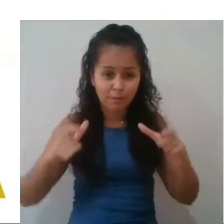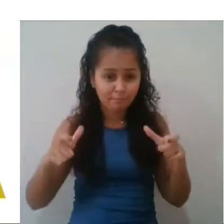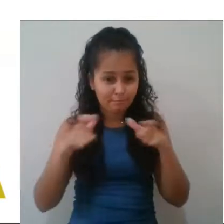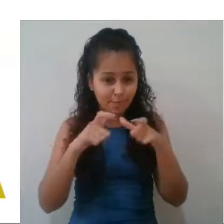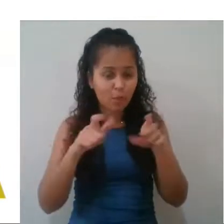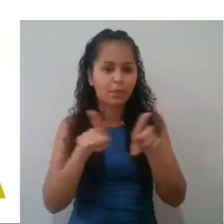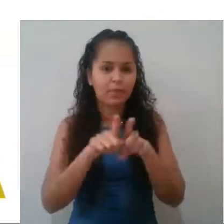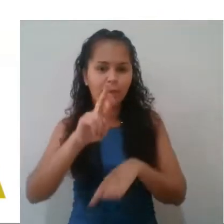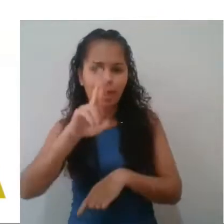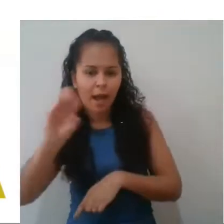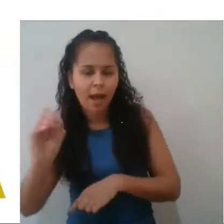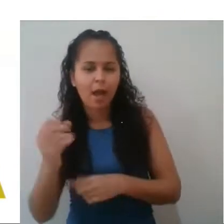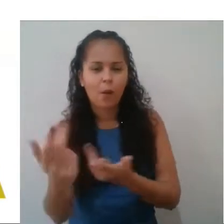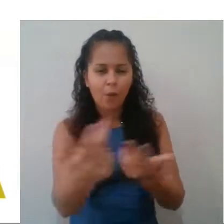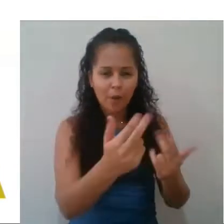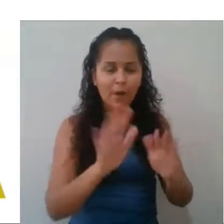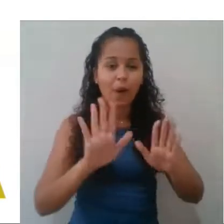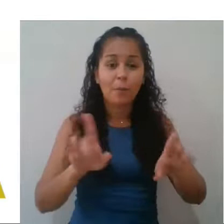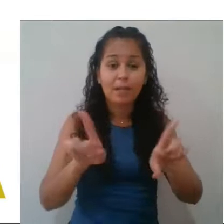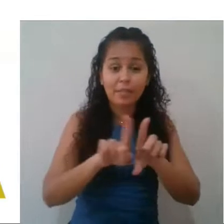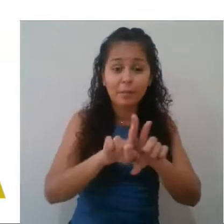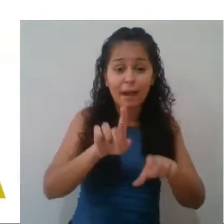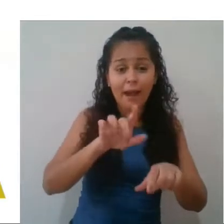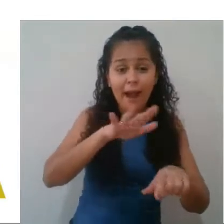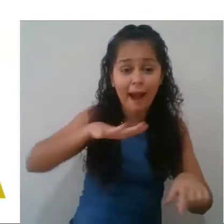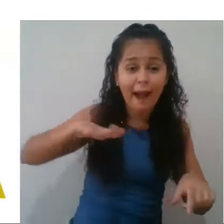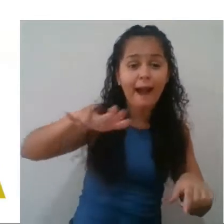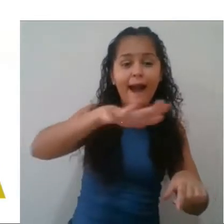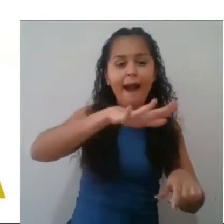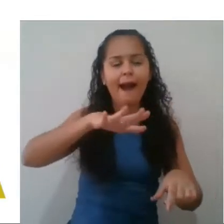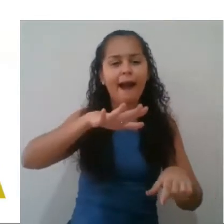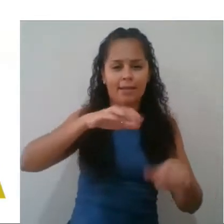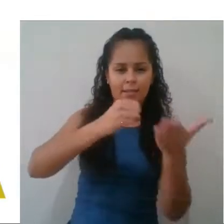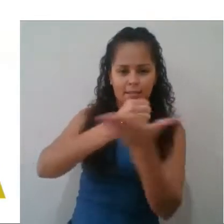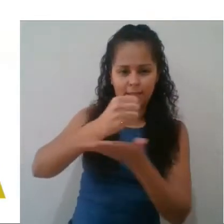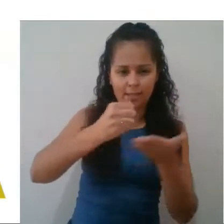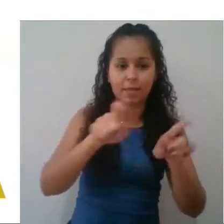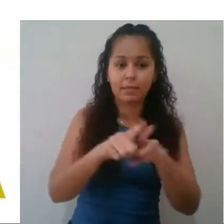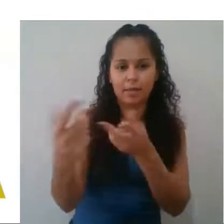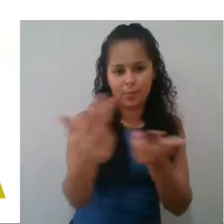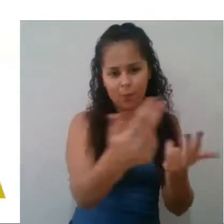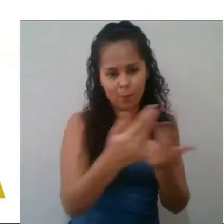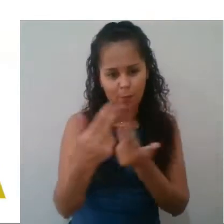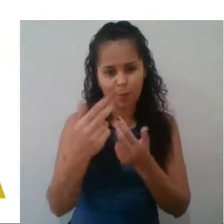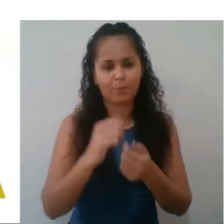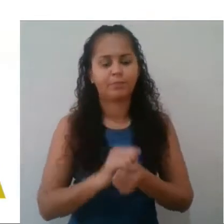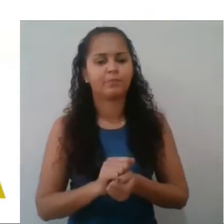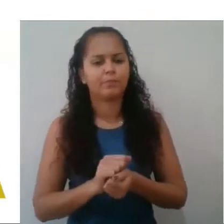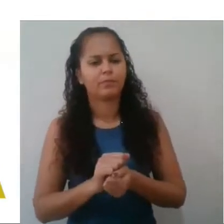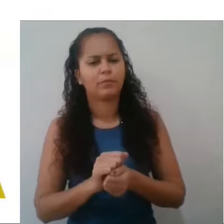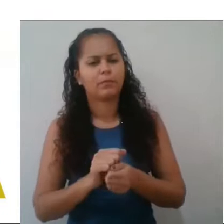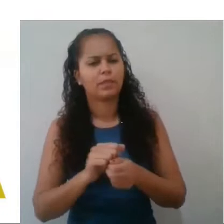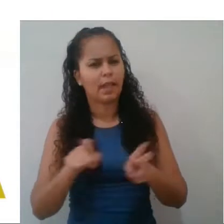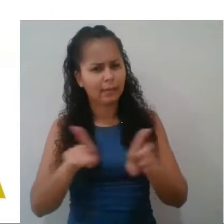serão iguais, mas também, por exemplo, as áreas dessas duas bases também serão iguais. Nós